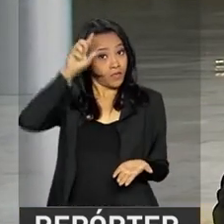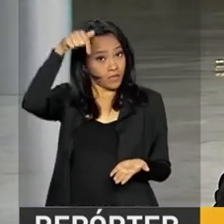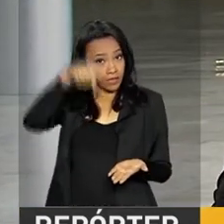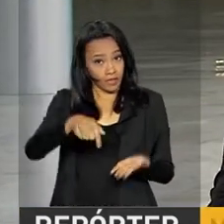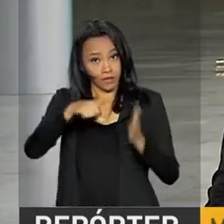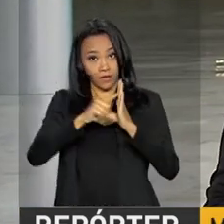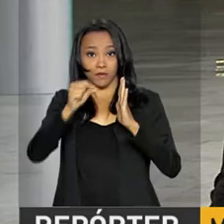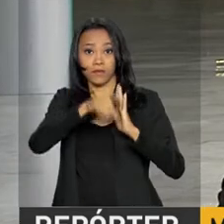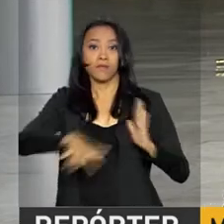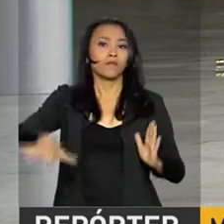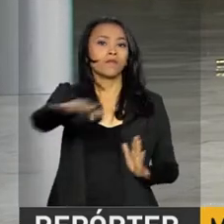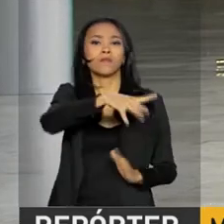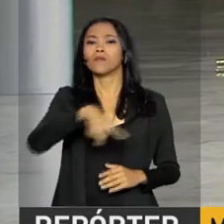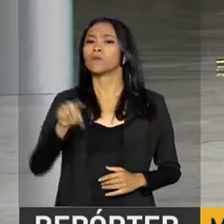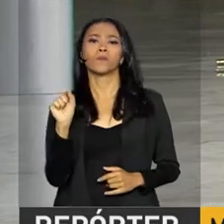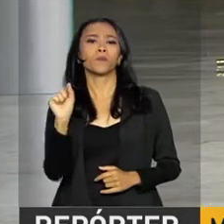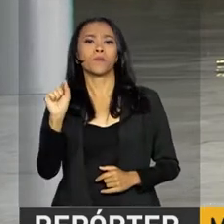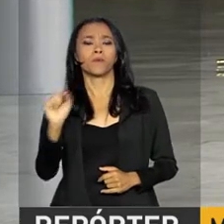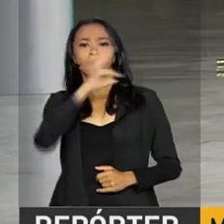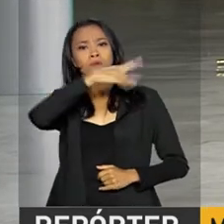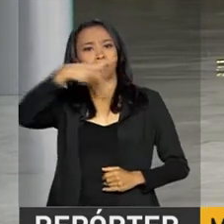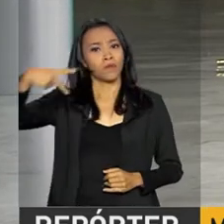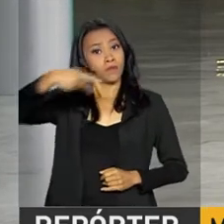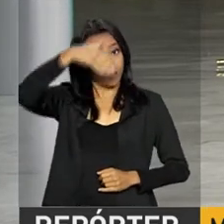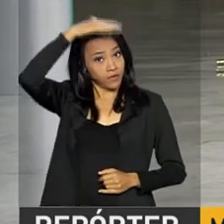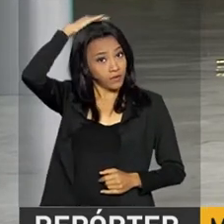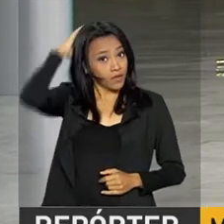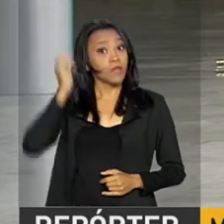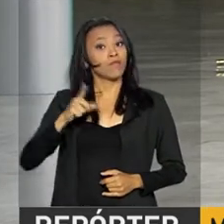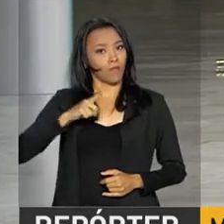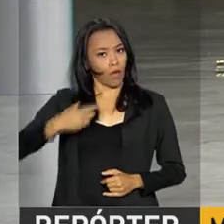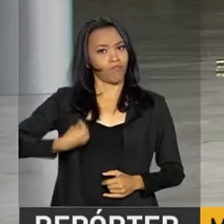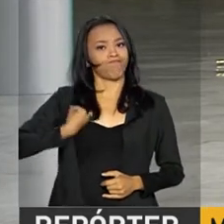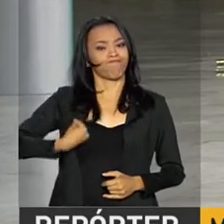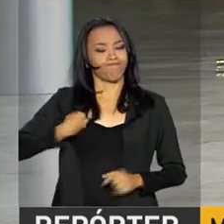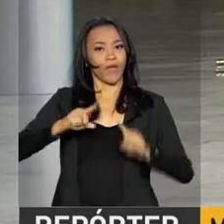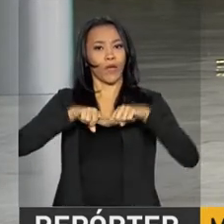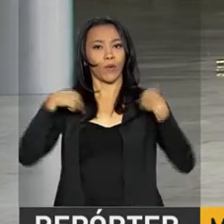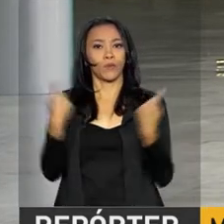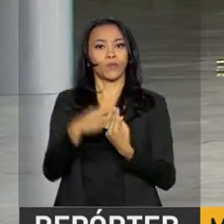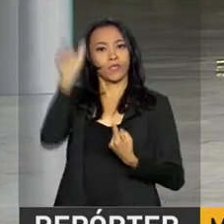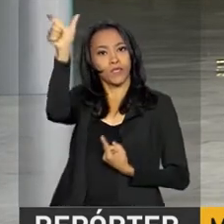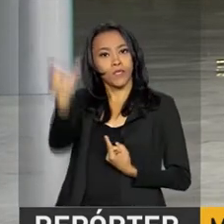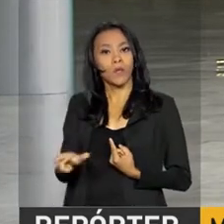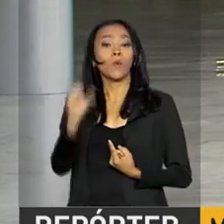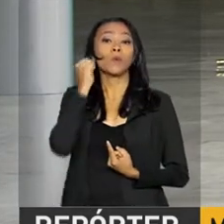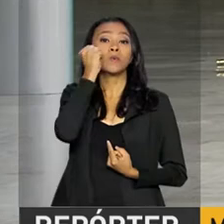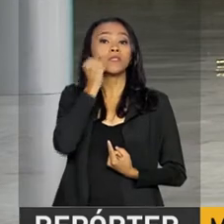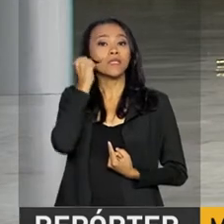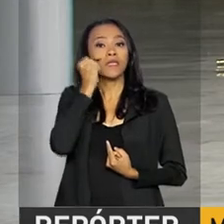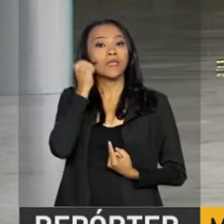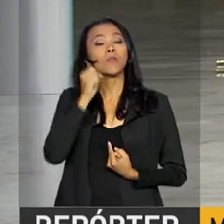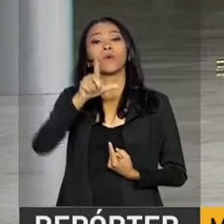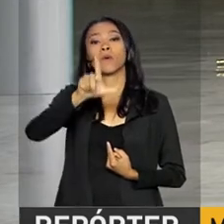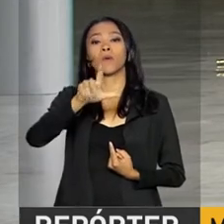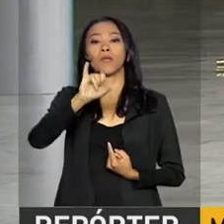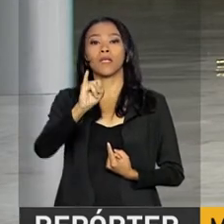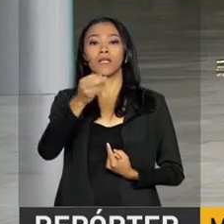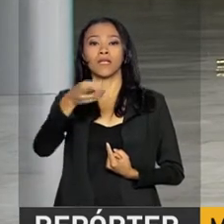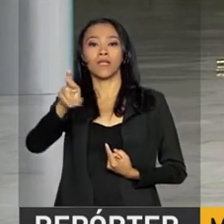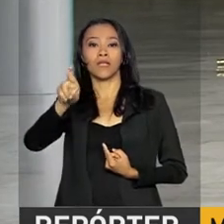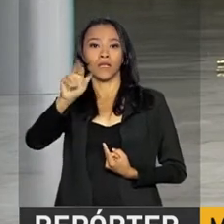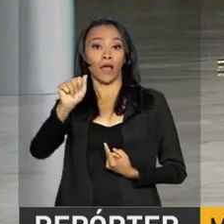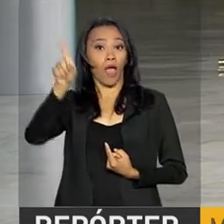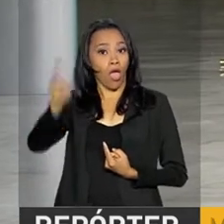no palácio do planalto o presidente michel temer se reúne com o senador raimundo lira líder do pmdb no senado